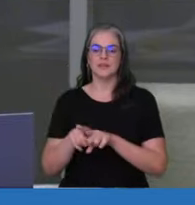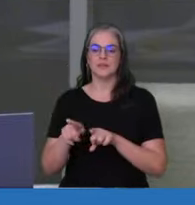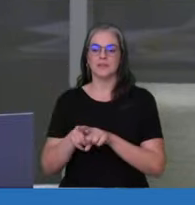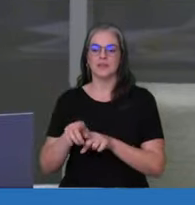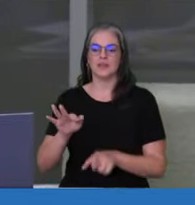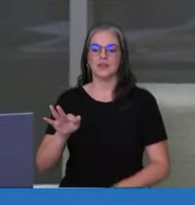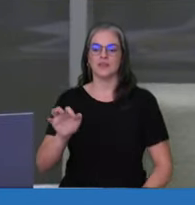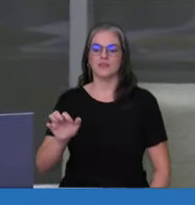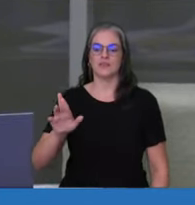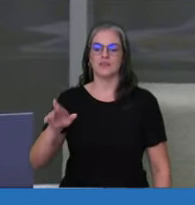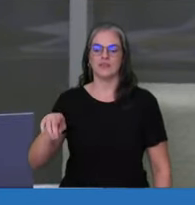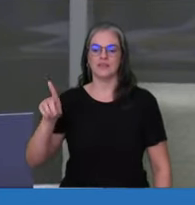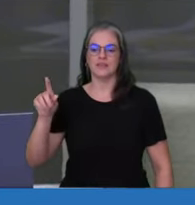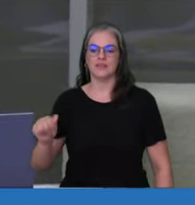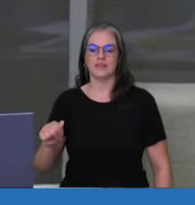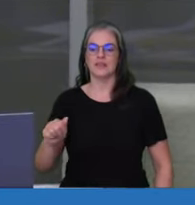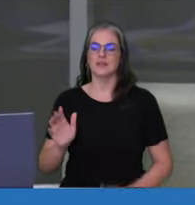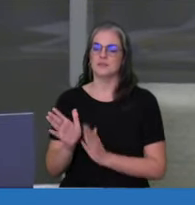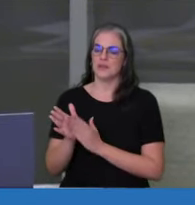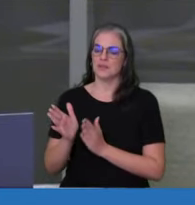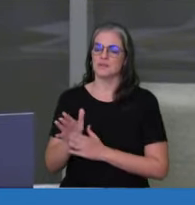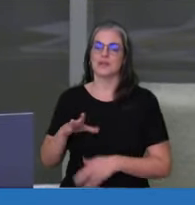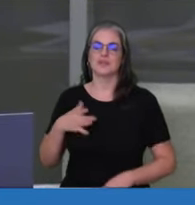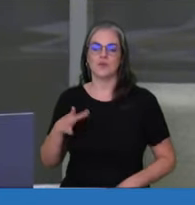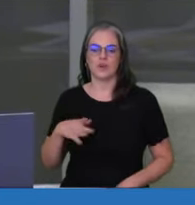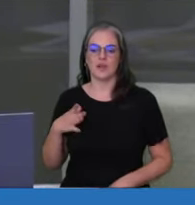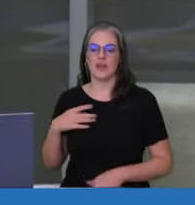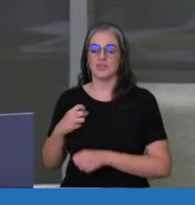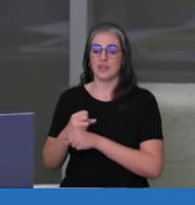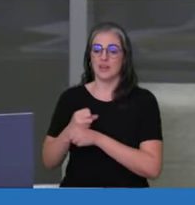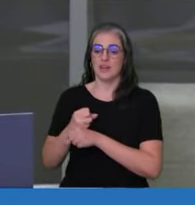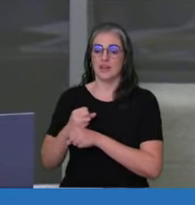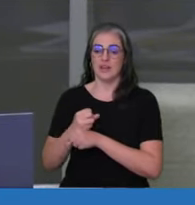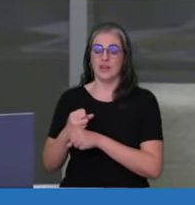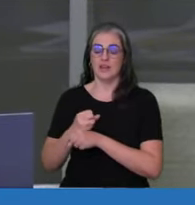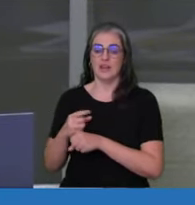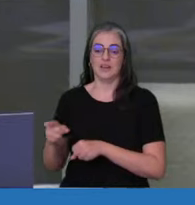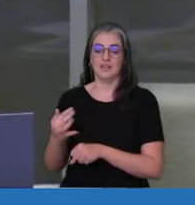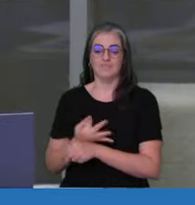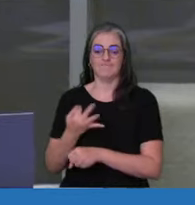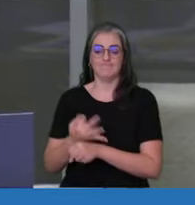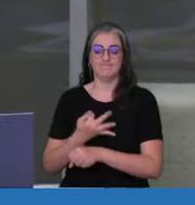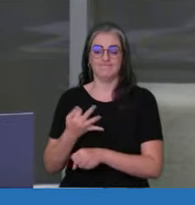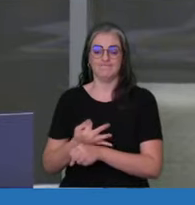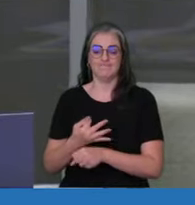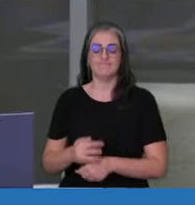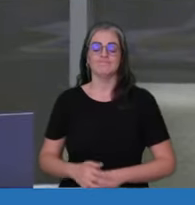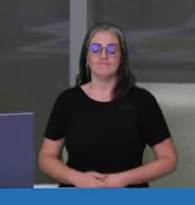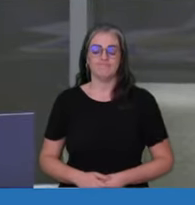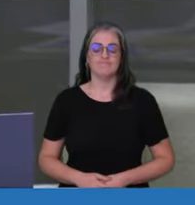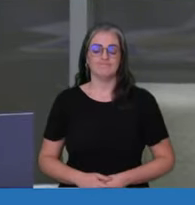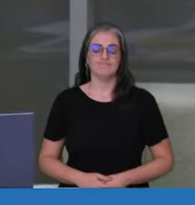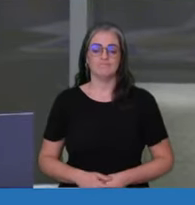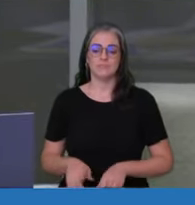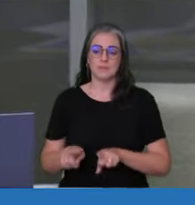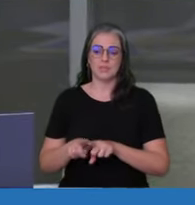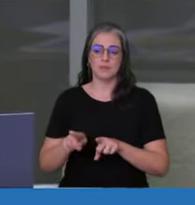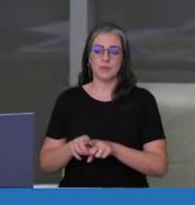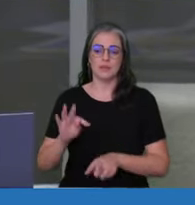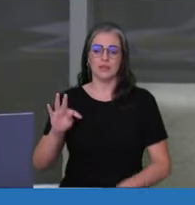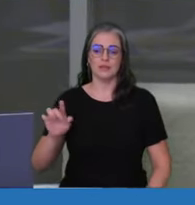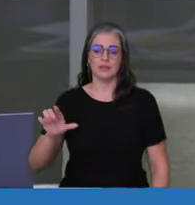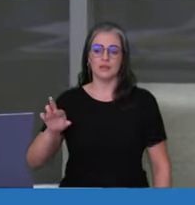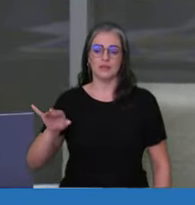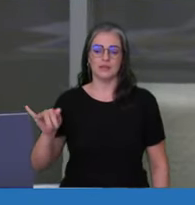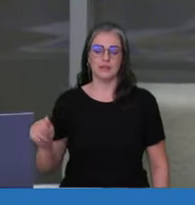e te parabenizar pela coragem desses anos todos, pela resiliência, pela persistência, e também a você, Talíria, porque eu sei que